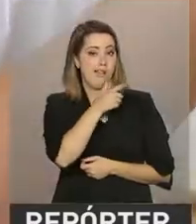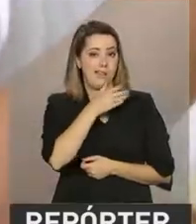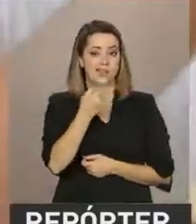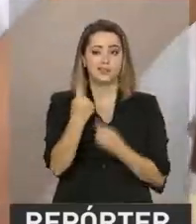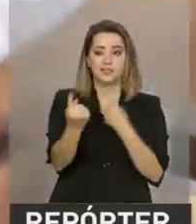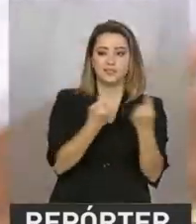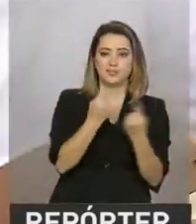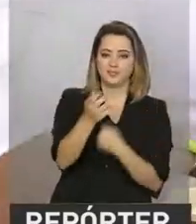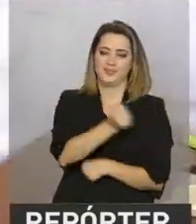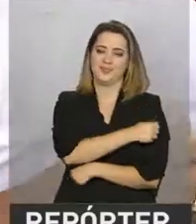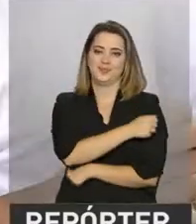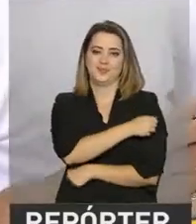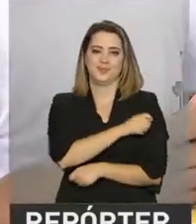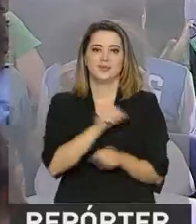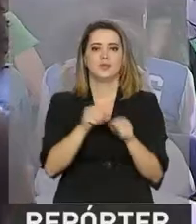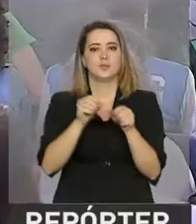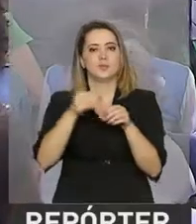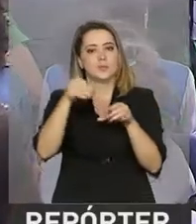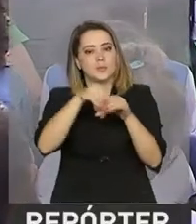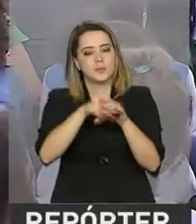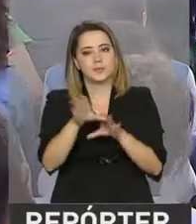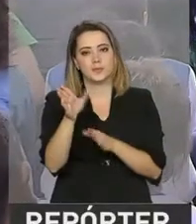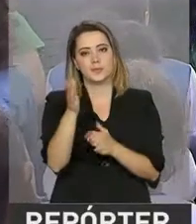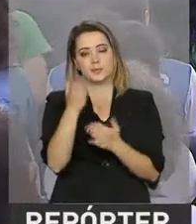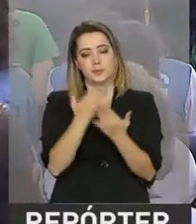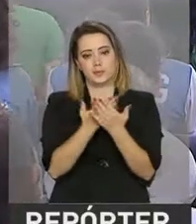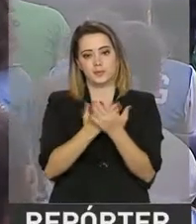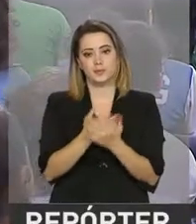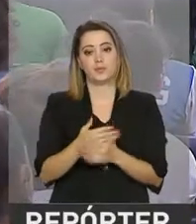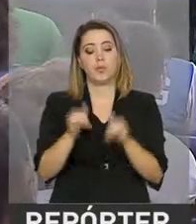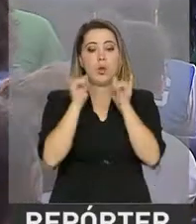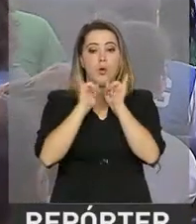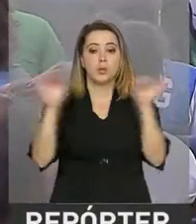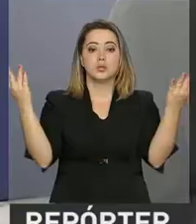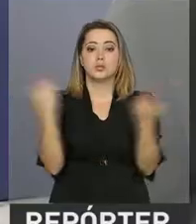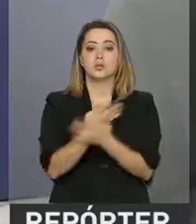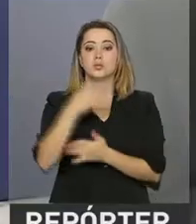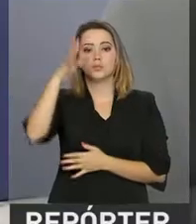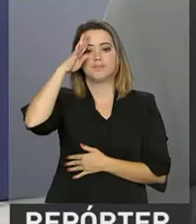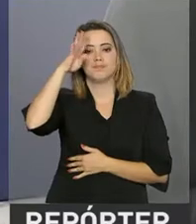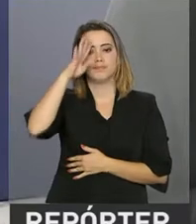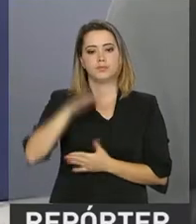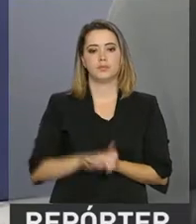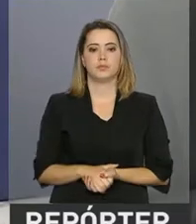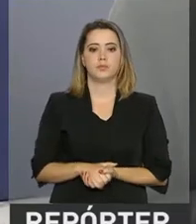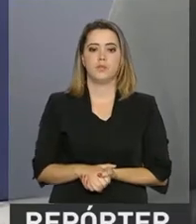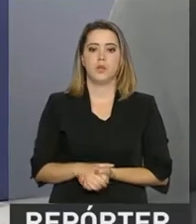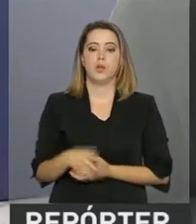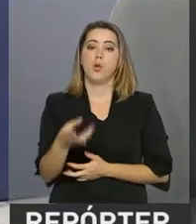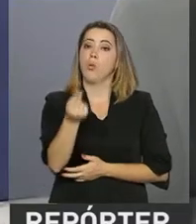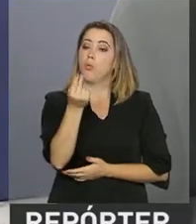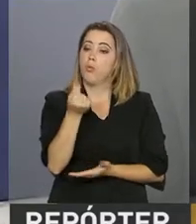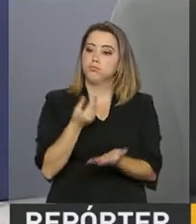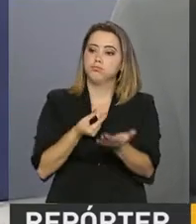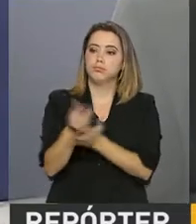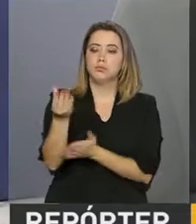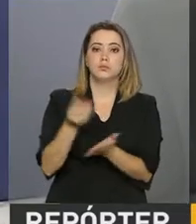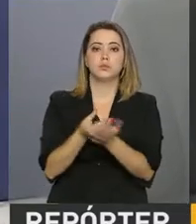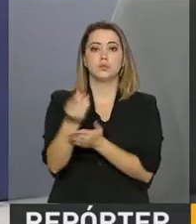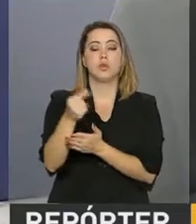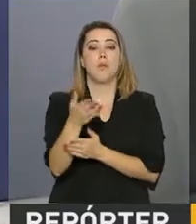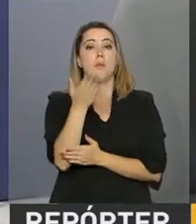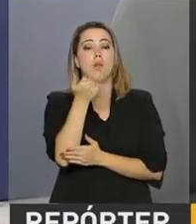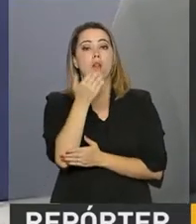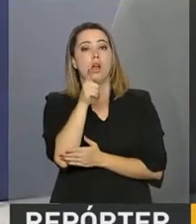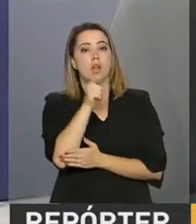cada estudante faz na escola o anúncio foi feito nesta quarta-feira o valor repassado pelo governo federal para a merenda